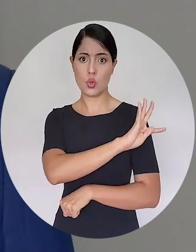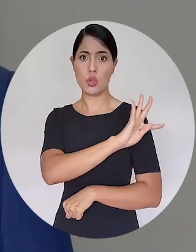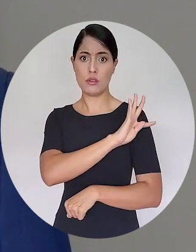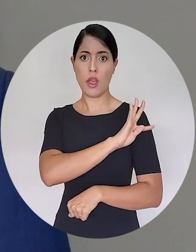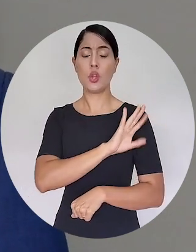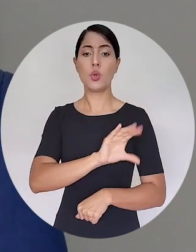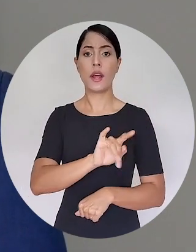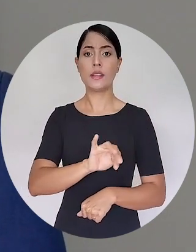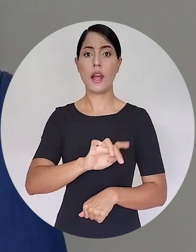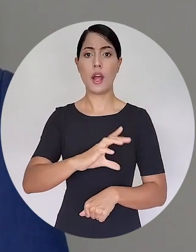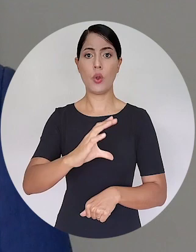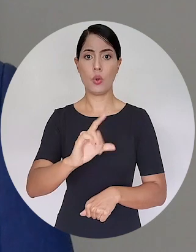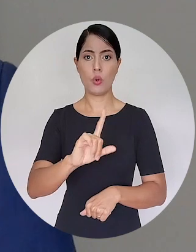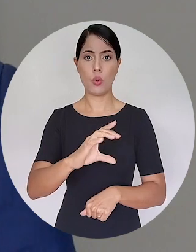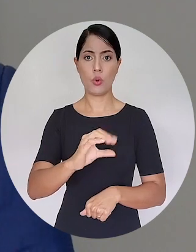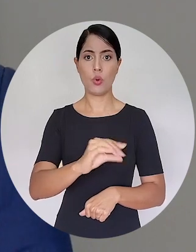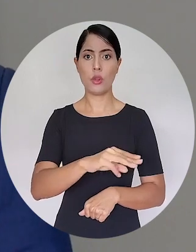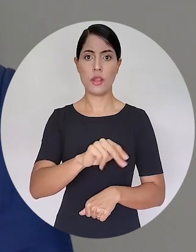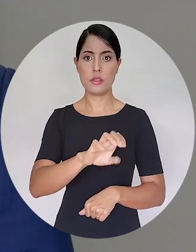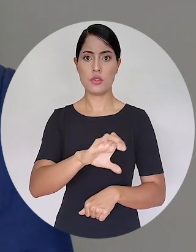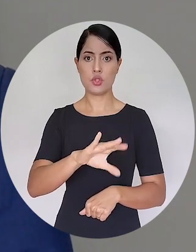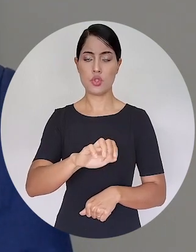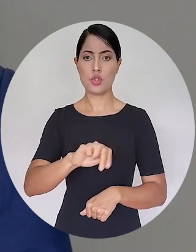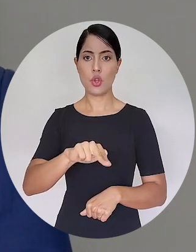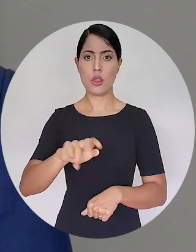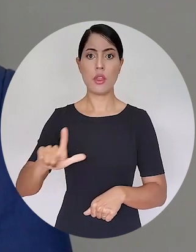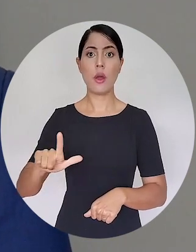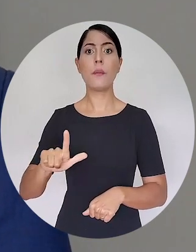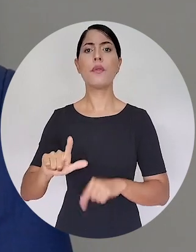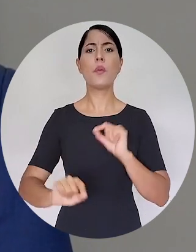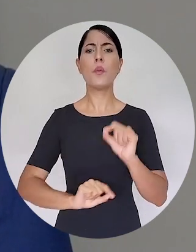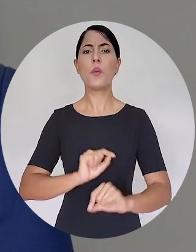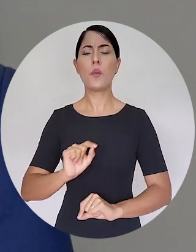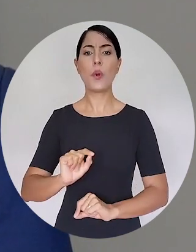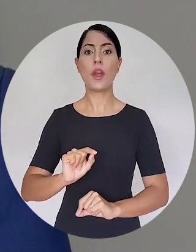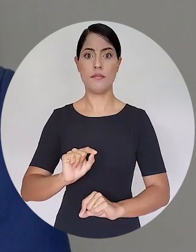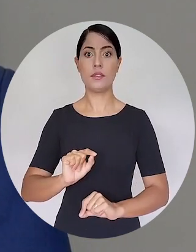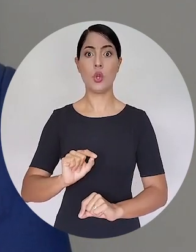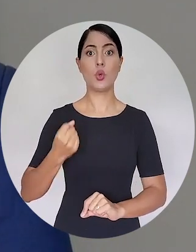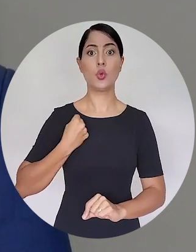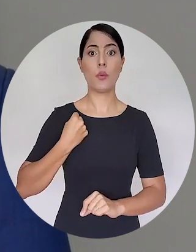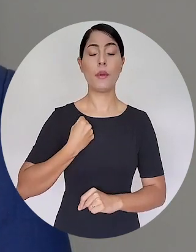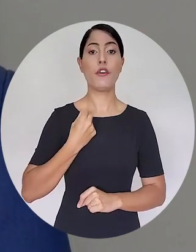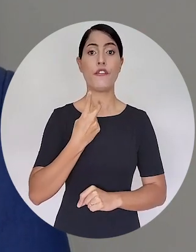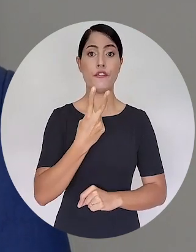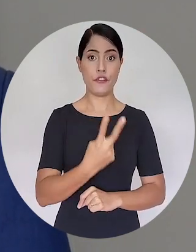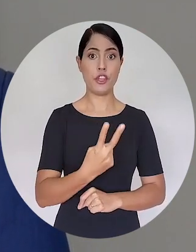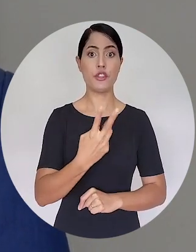do catálogo nacional. A solicitação foi encaminhada para a relatora do mandado de segurança